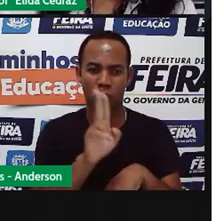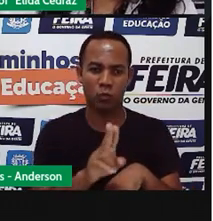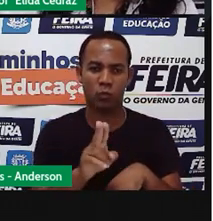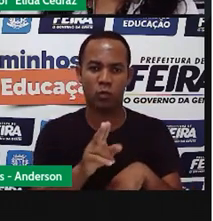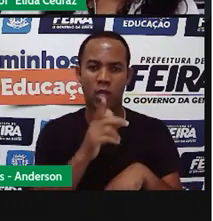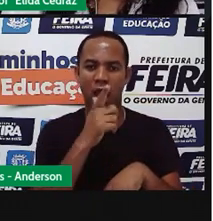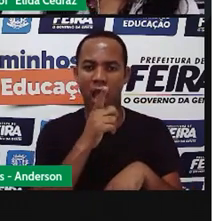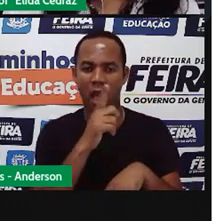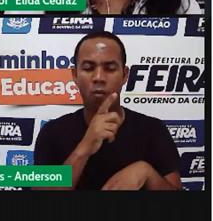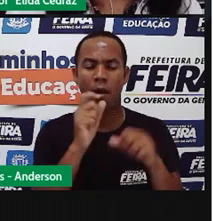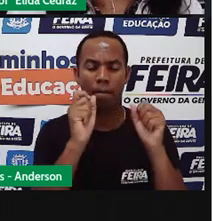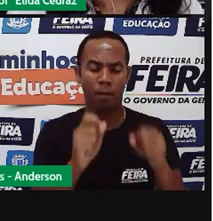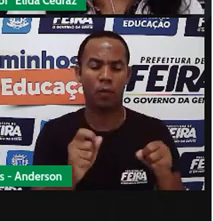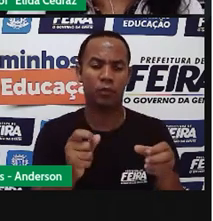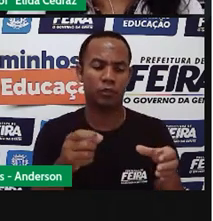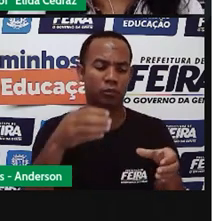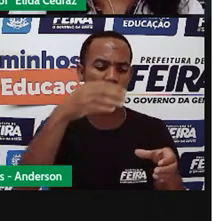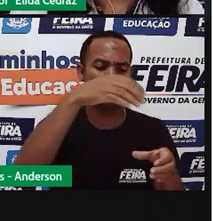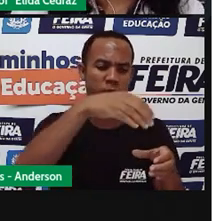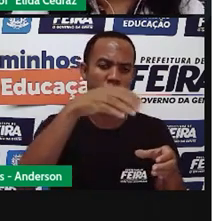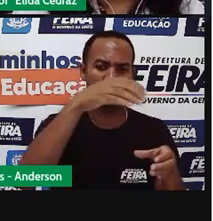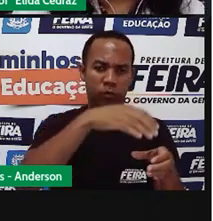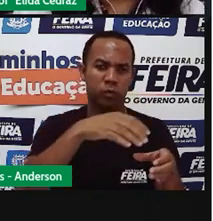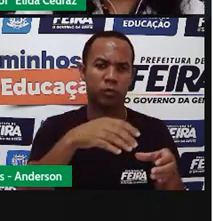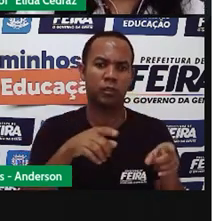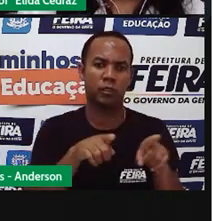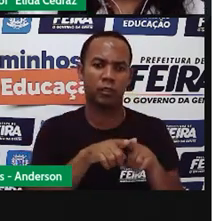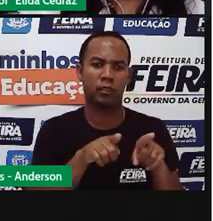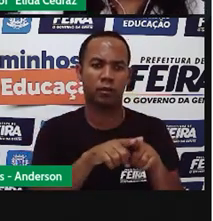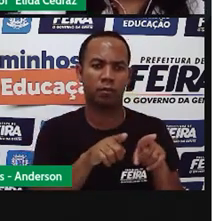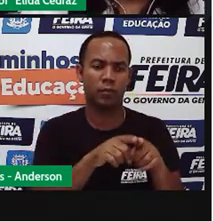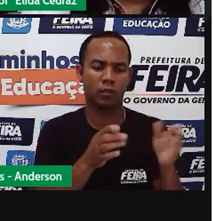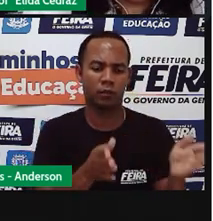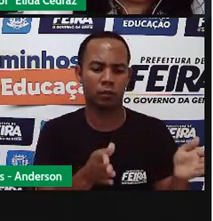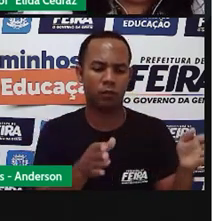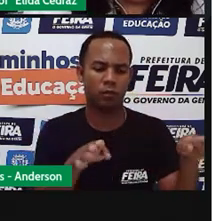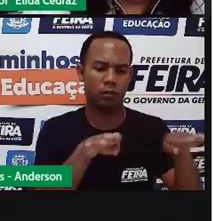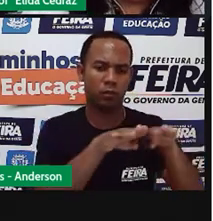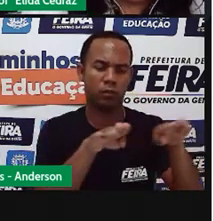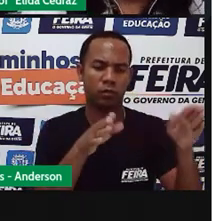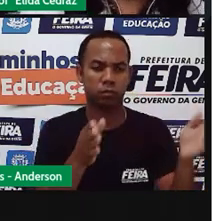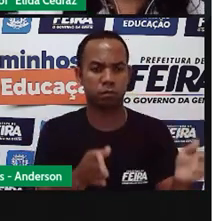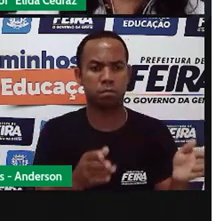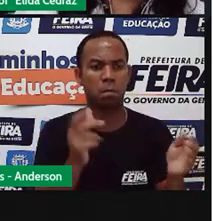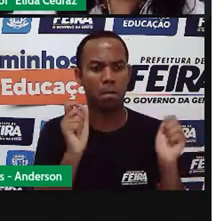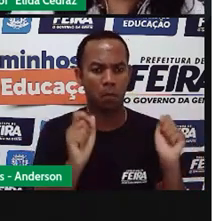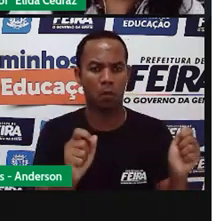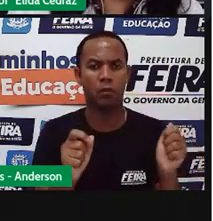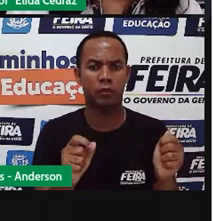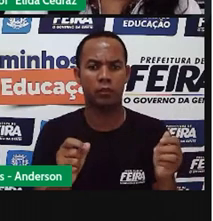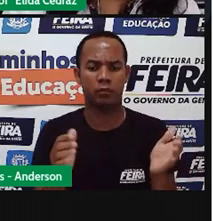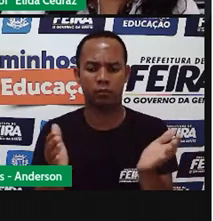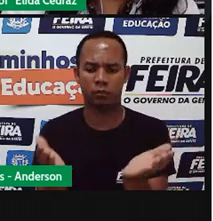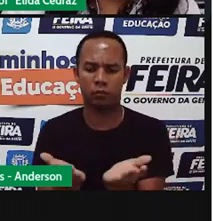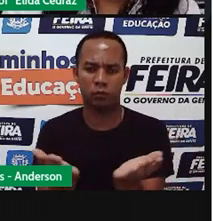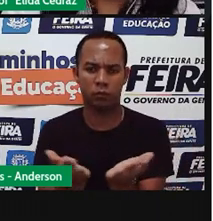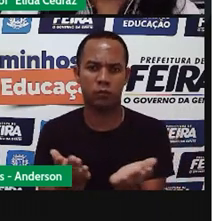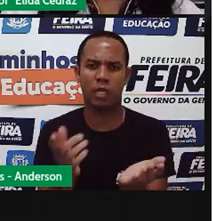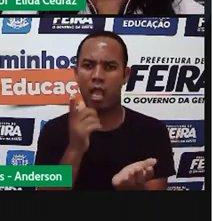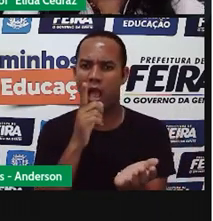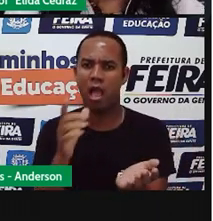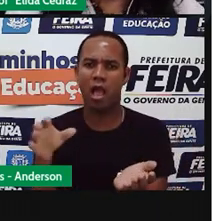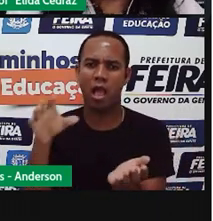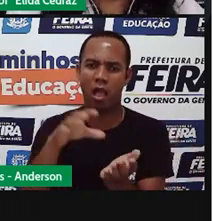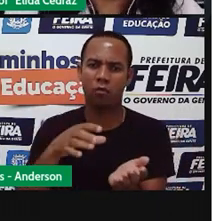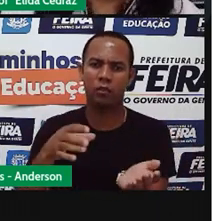à água, eles podem servir de armazenamento, eles podem servir